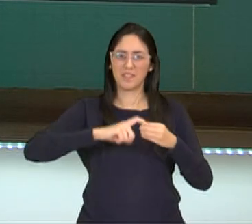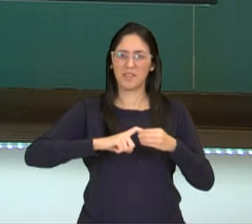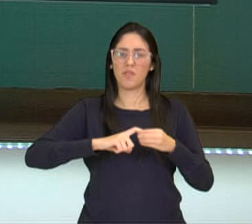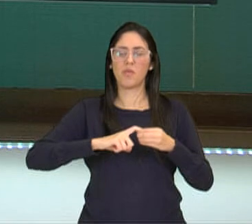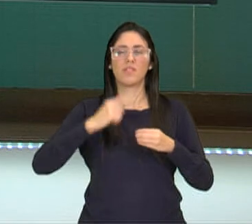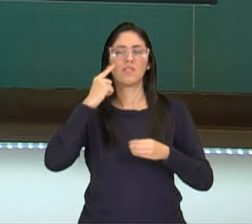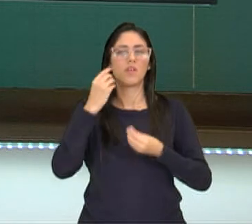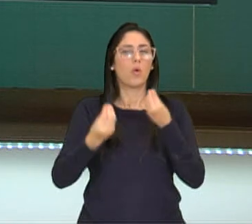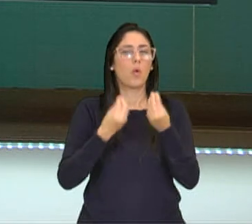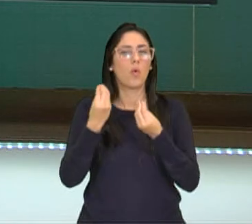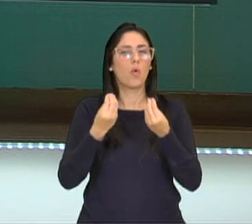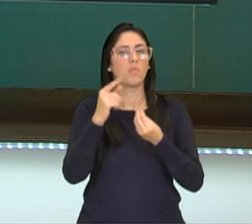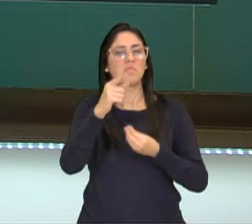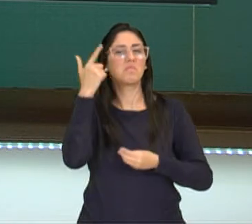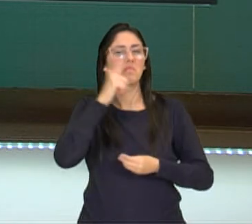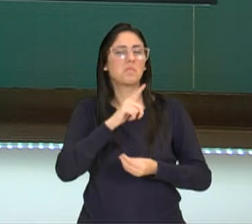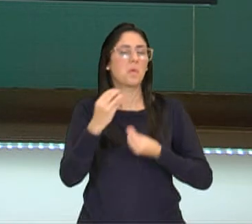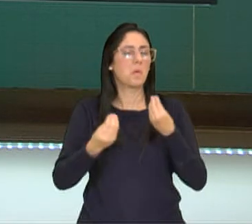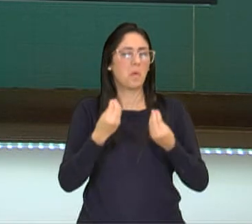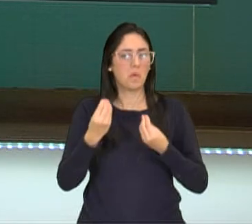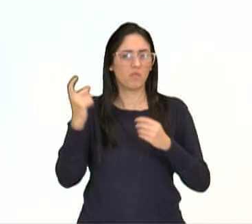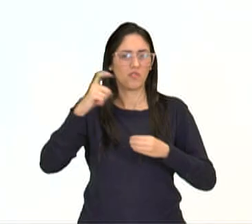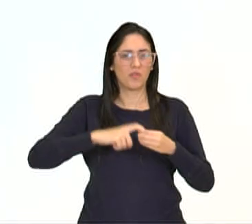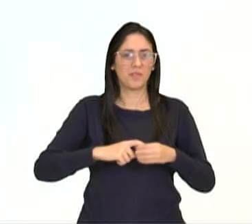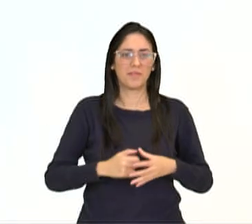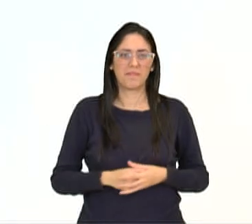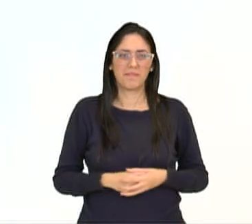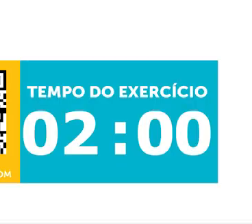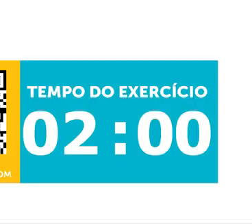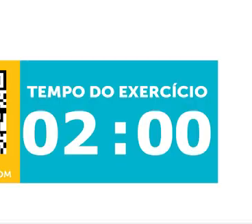conferir como é que vocês fizeram essa divisão.